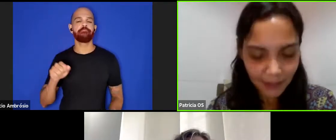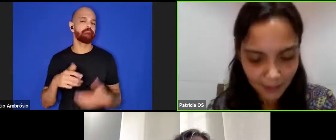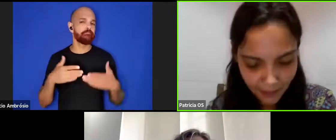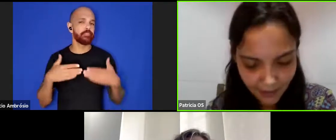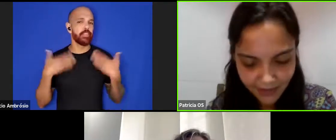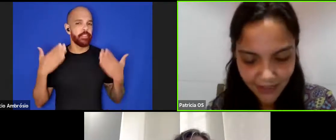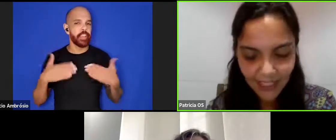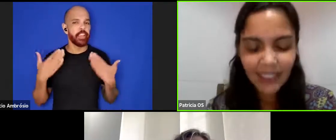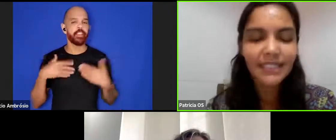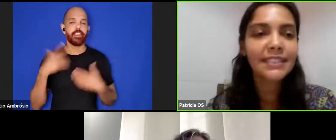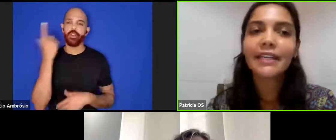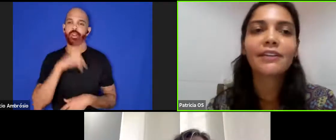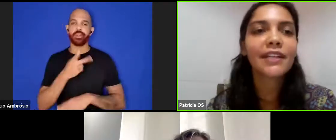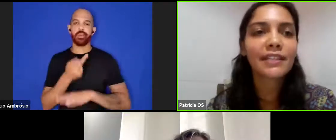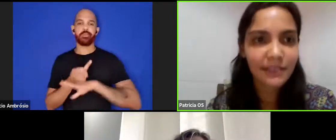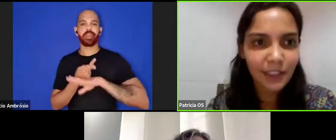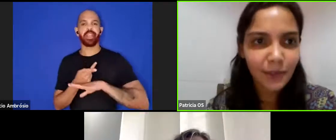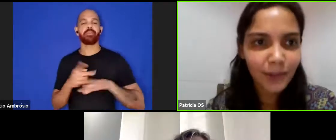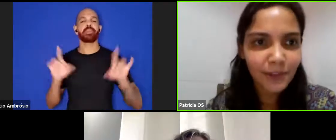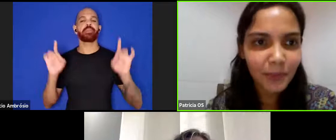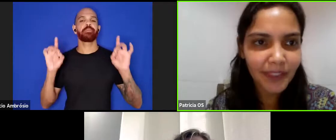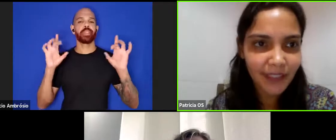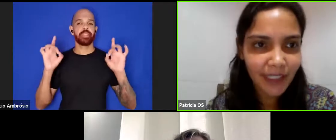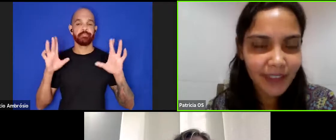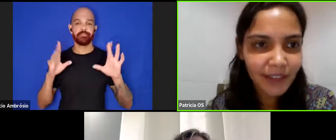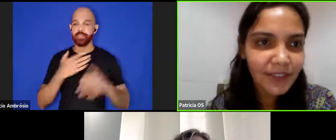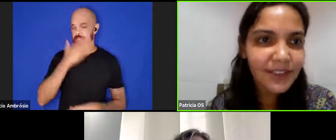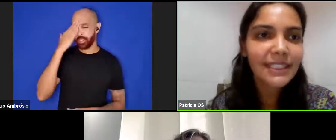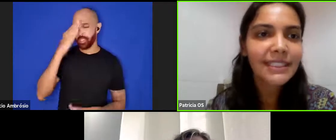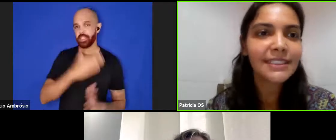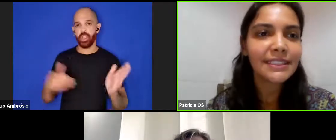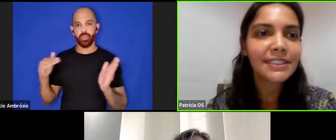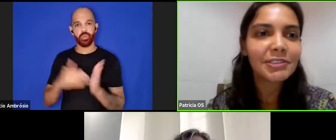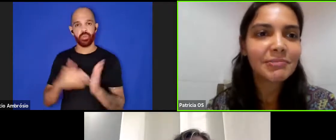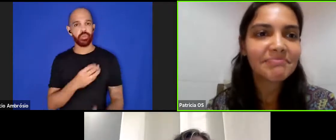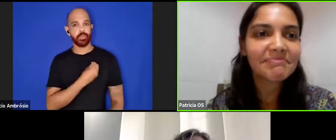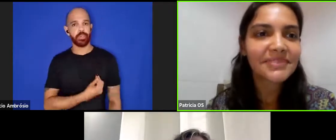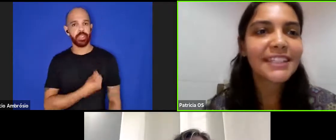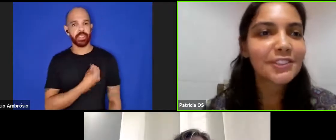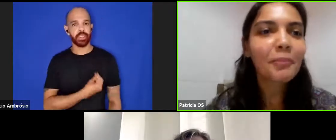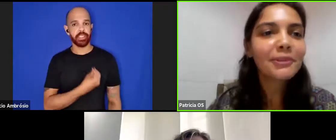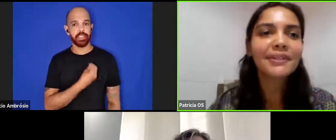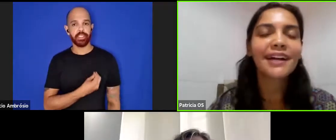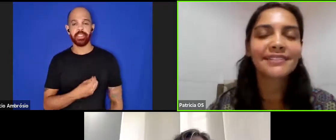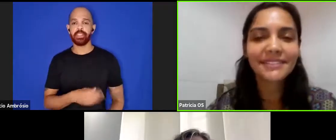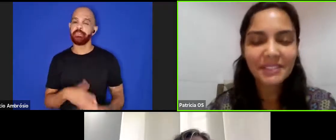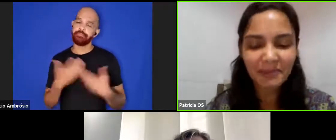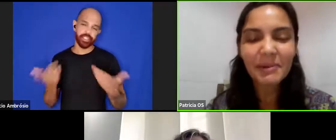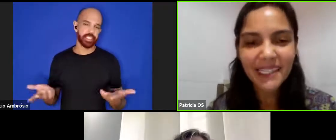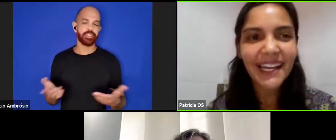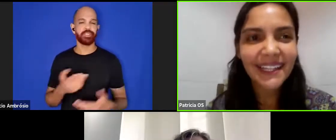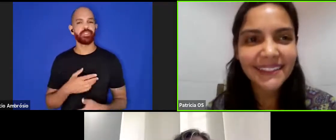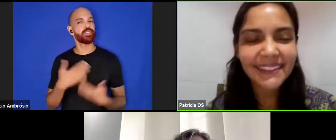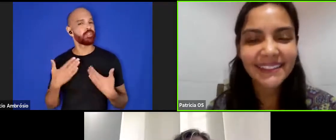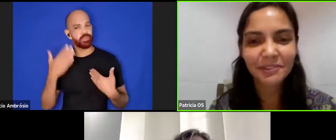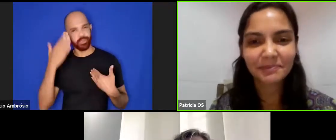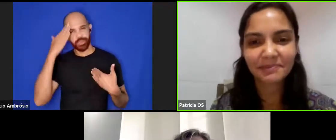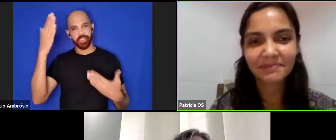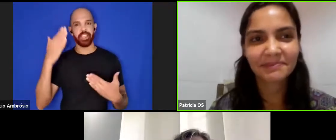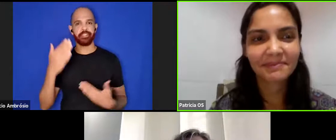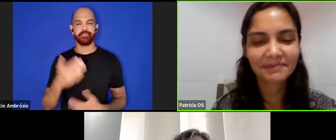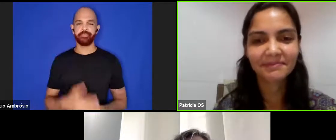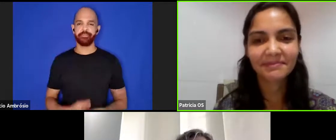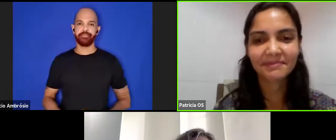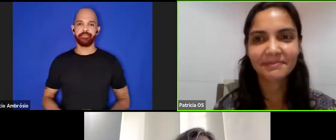essa menção honrosa e quero agradecer a todos os presentes e é isso, estou muito grata. Obrigada.